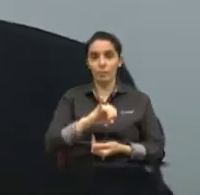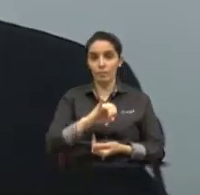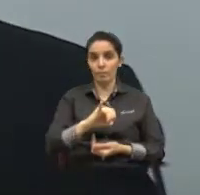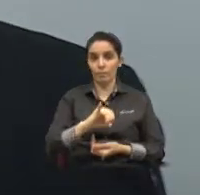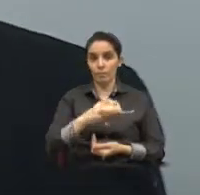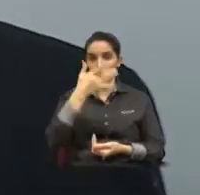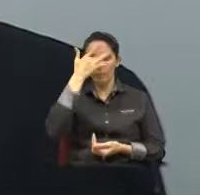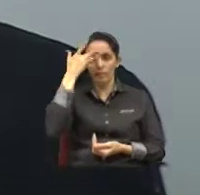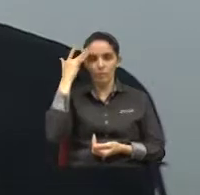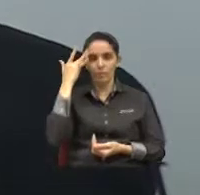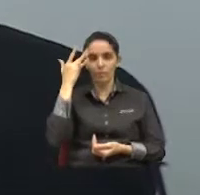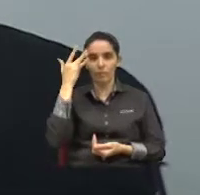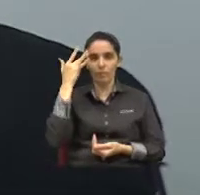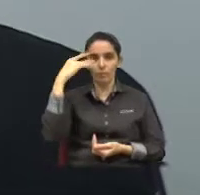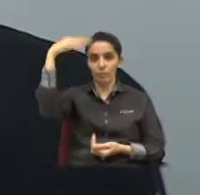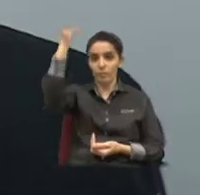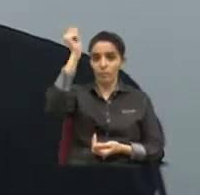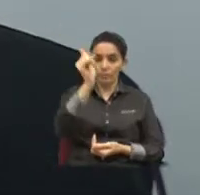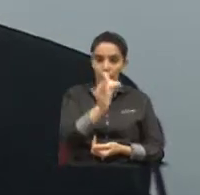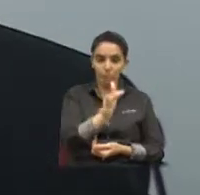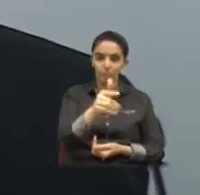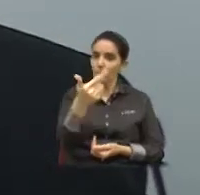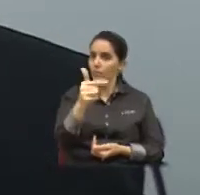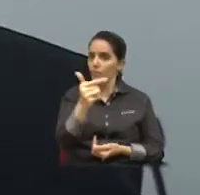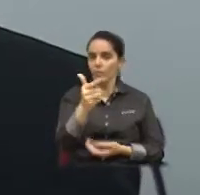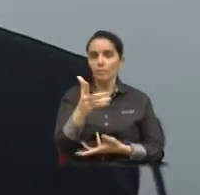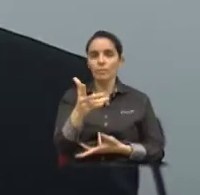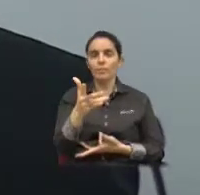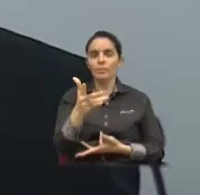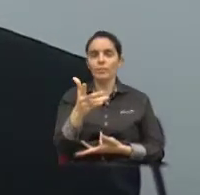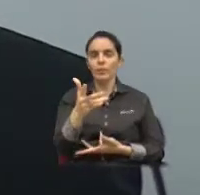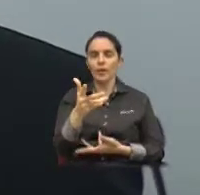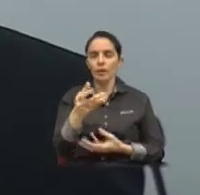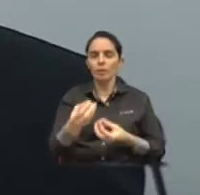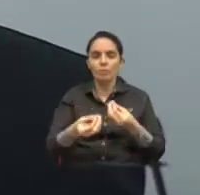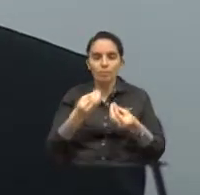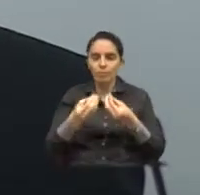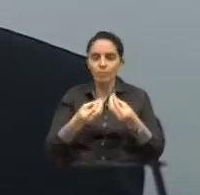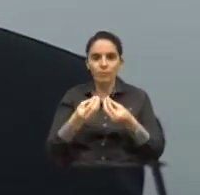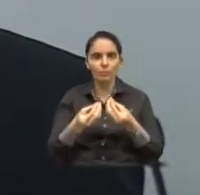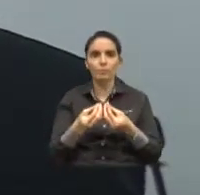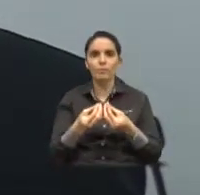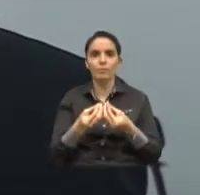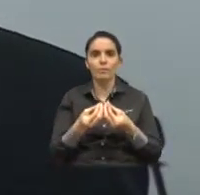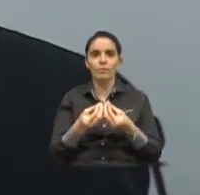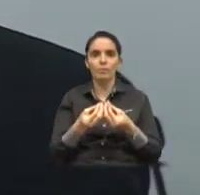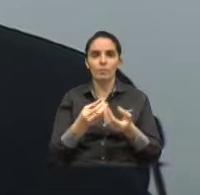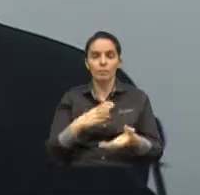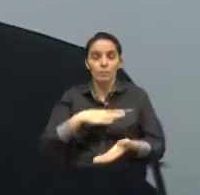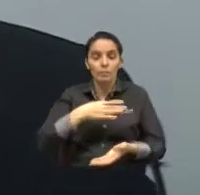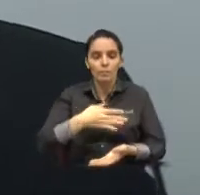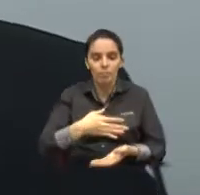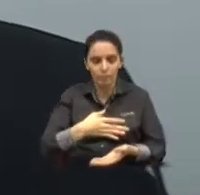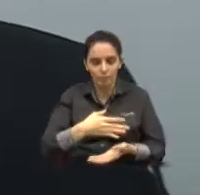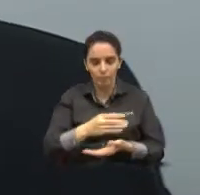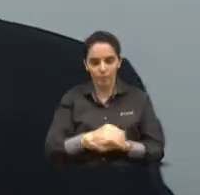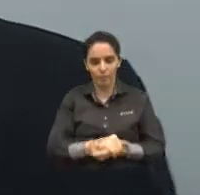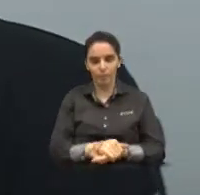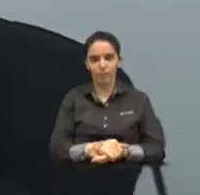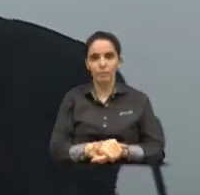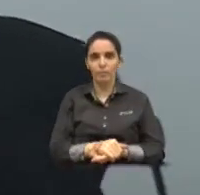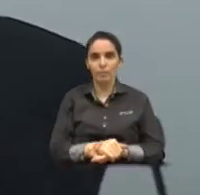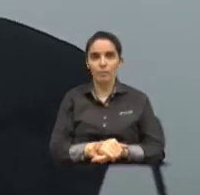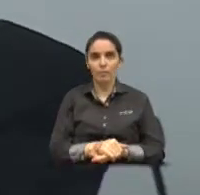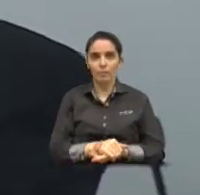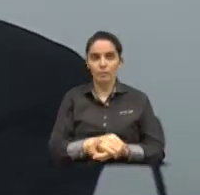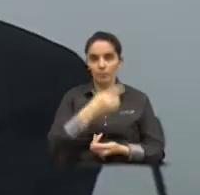não pode ter isso. E eu quero aqui recordar e lembrar de um ato de bravura, de